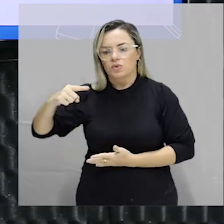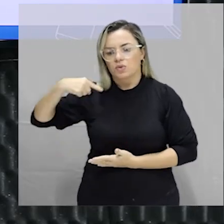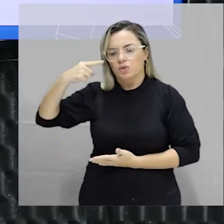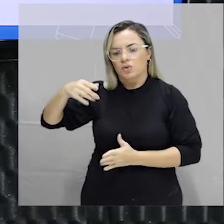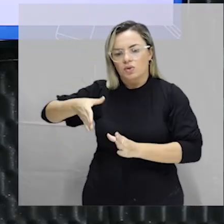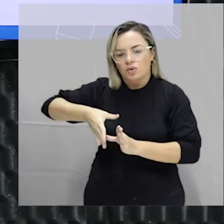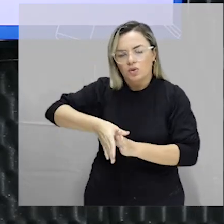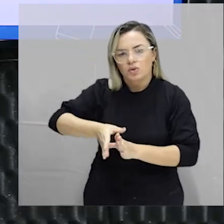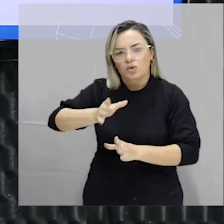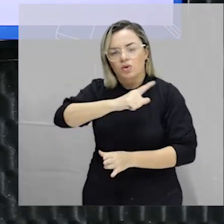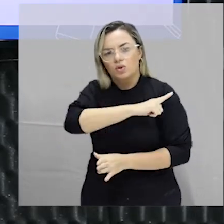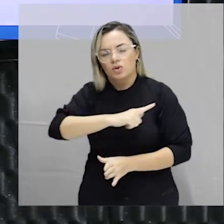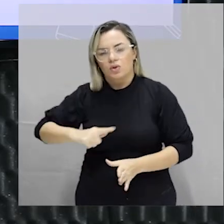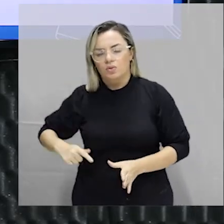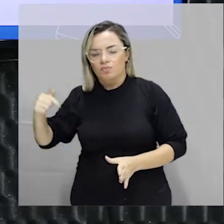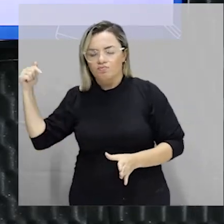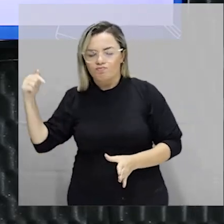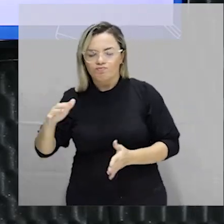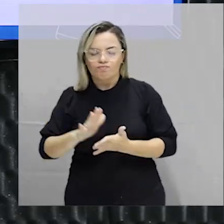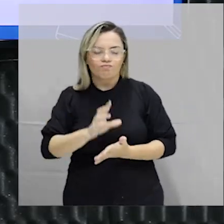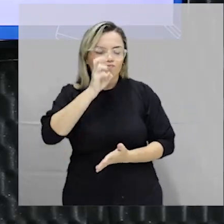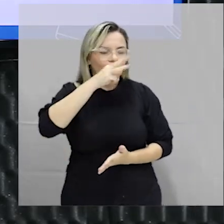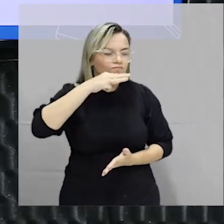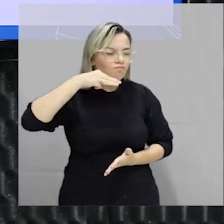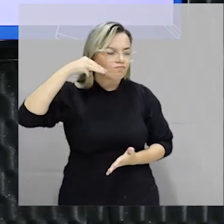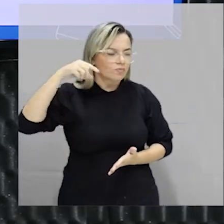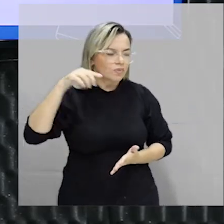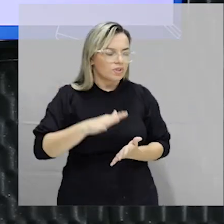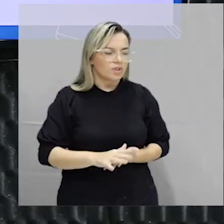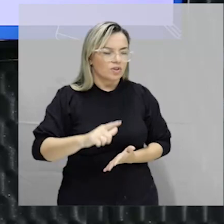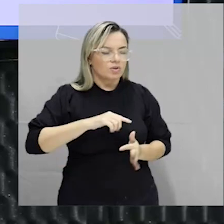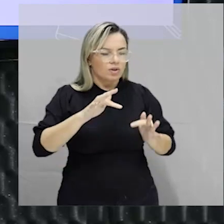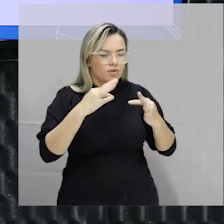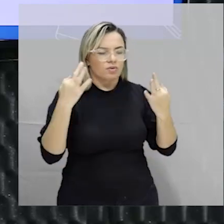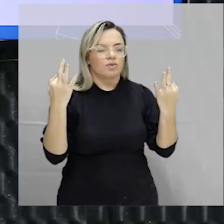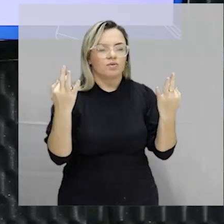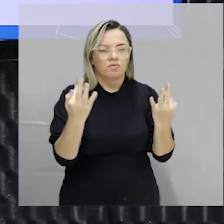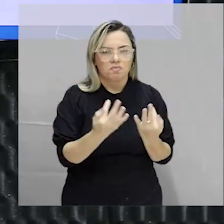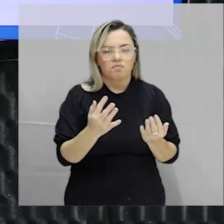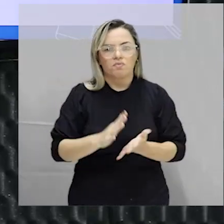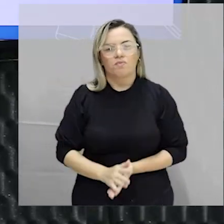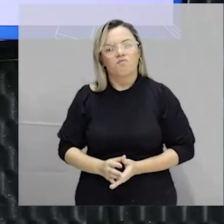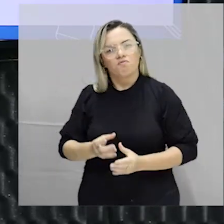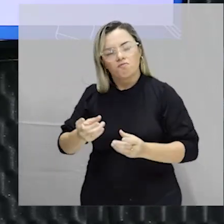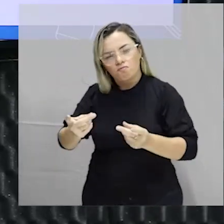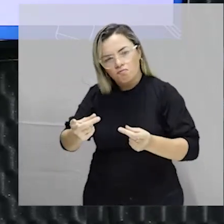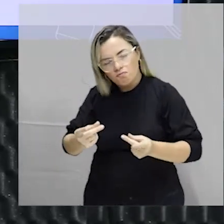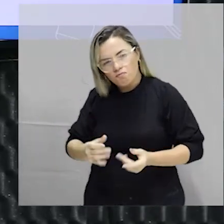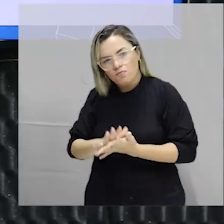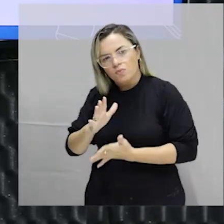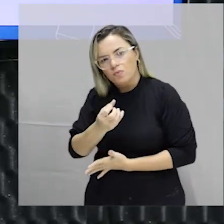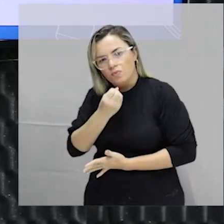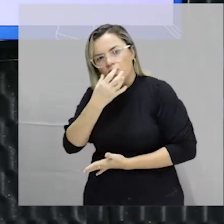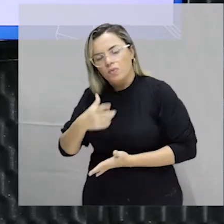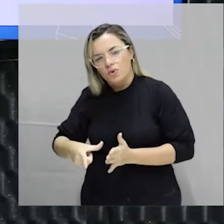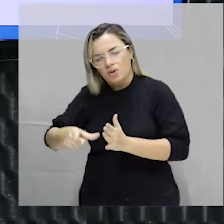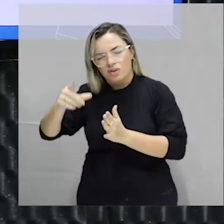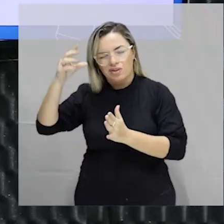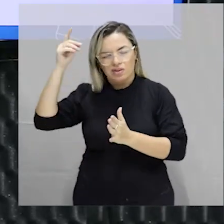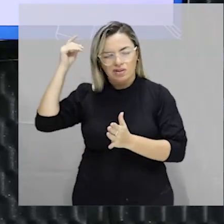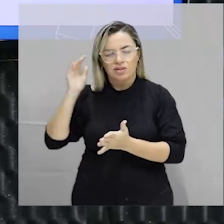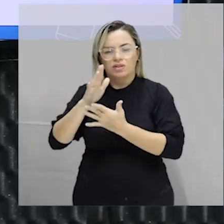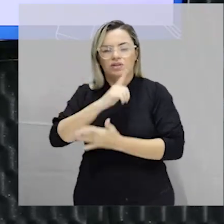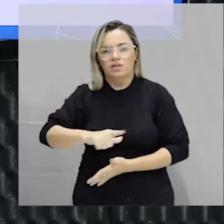de Marx é uma origem ali de uma família que tinha posses, que tinha uma condição financeira muito boa no antigo Reino da Prússia na Alemanha. O pai